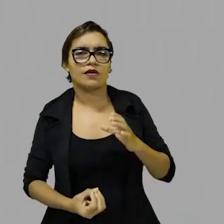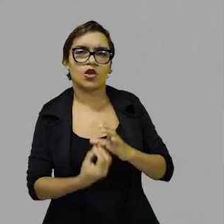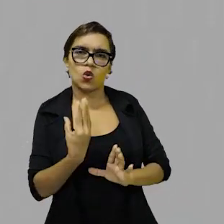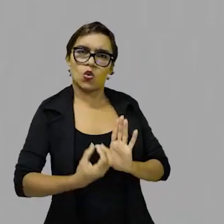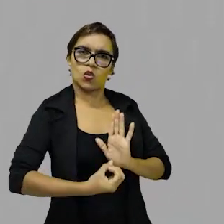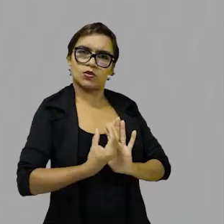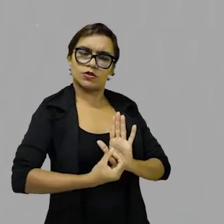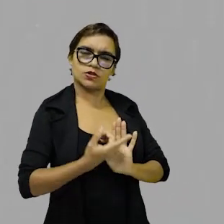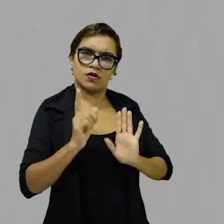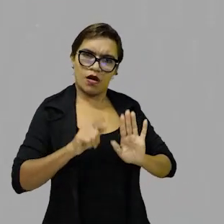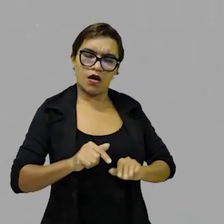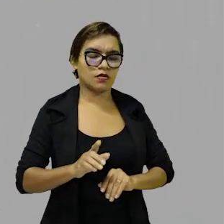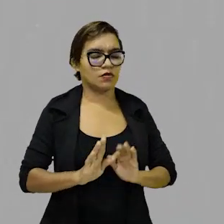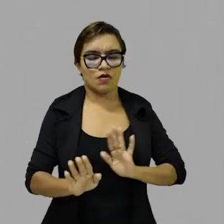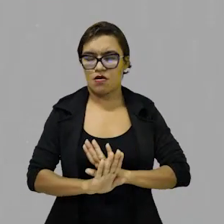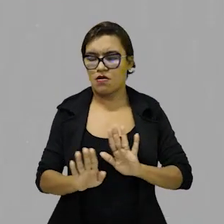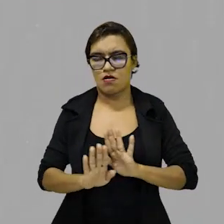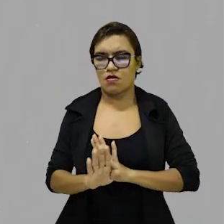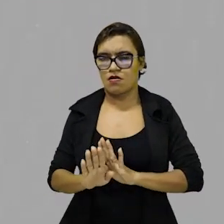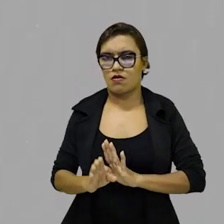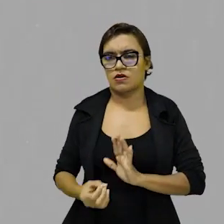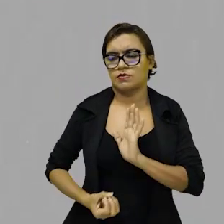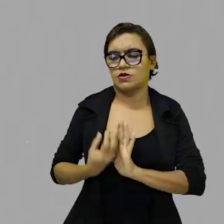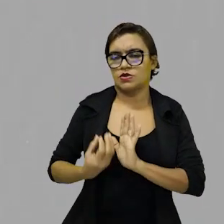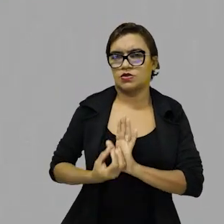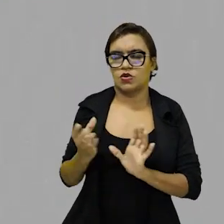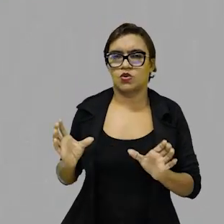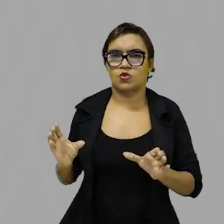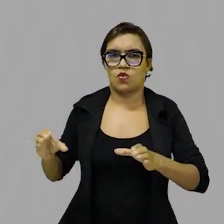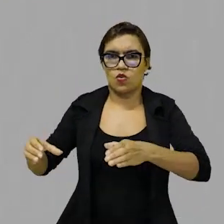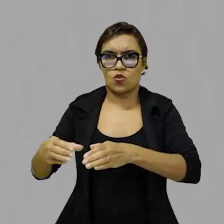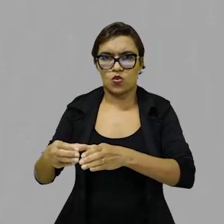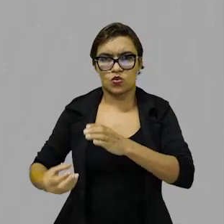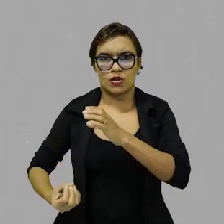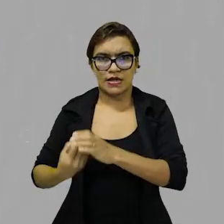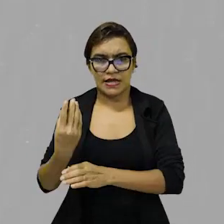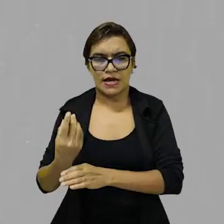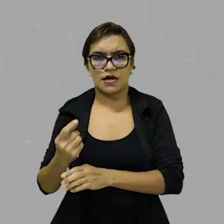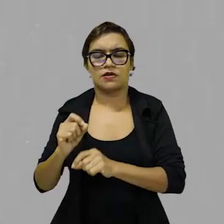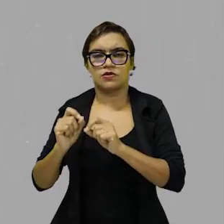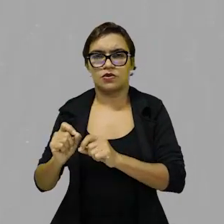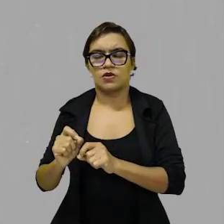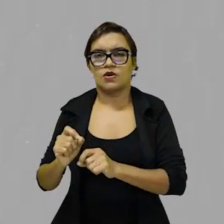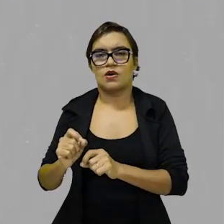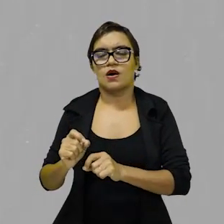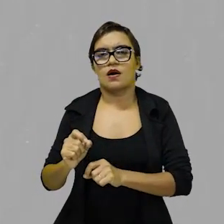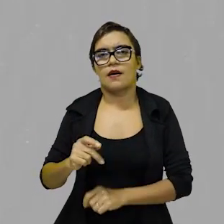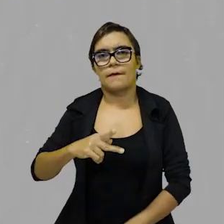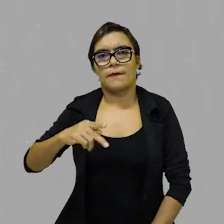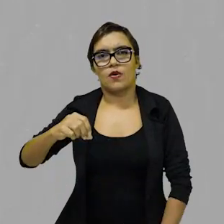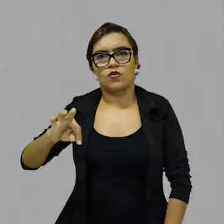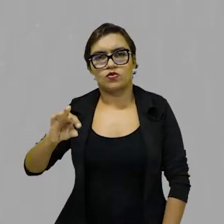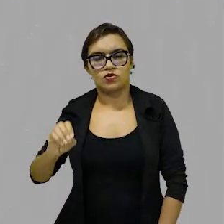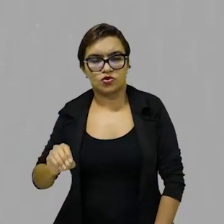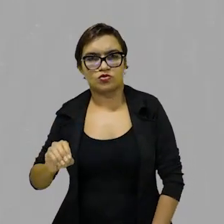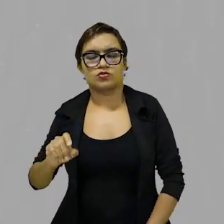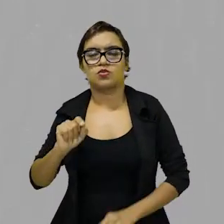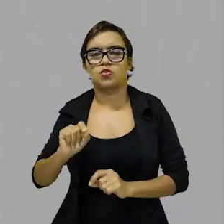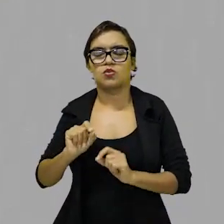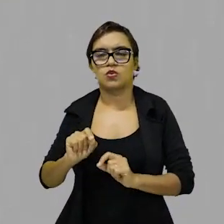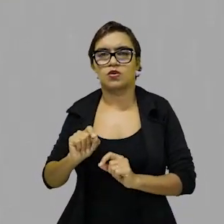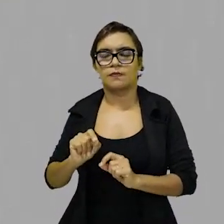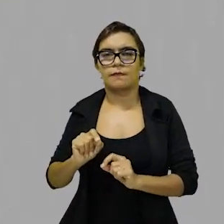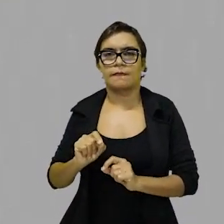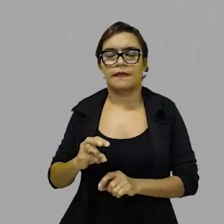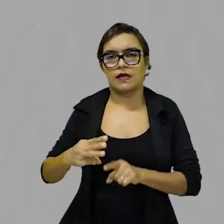Não. O expressionismo foi criado por um grupo chamado A Ponte. Em alemão, chamava Die Brücke, formado por 3